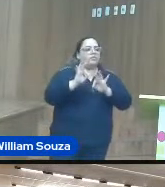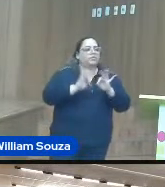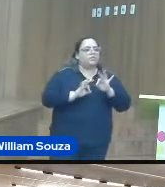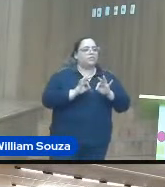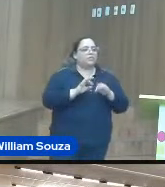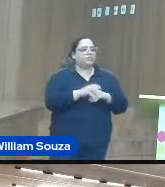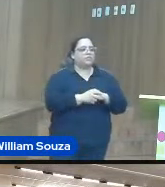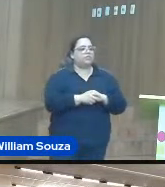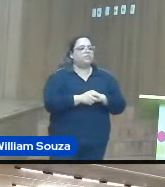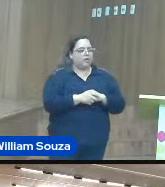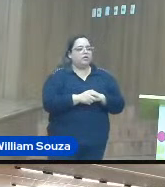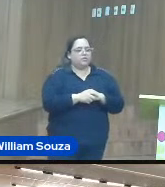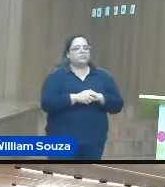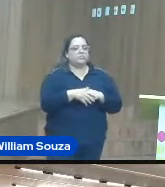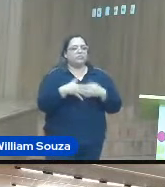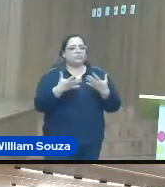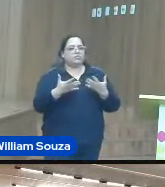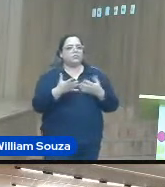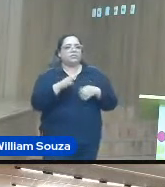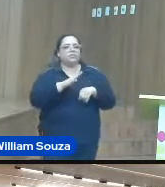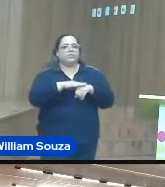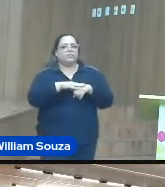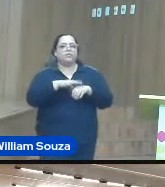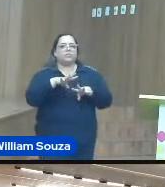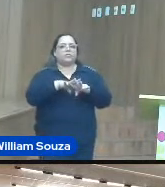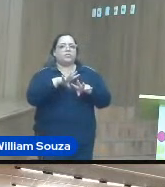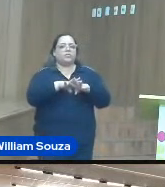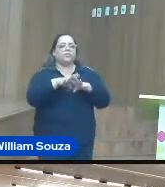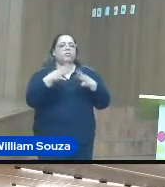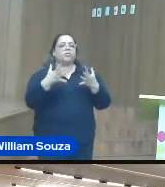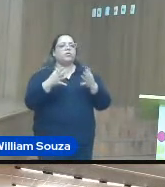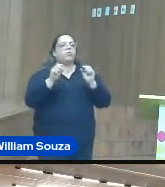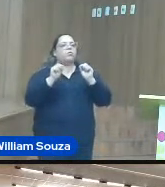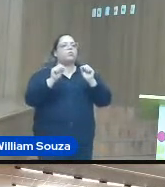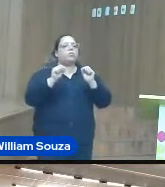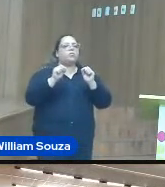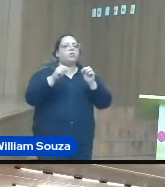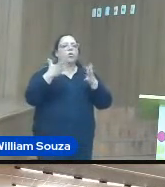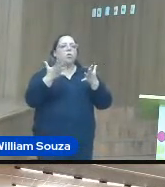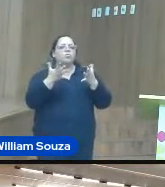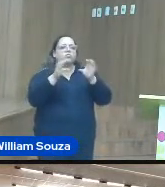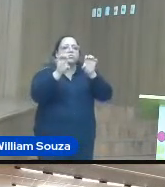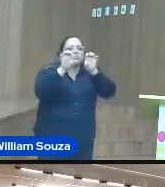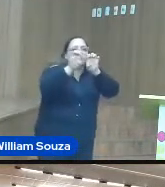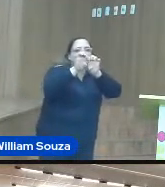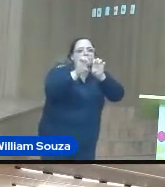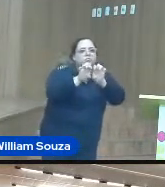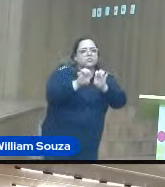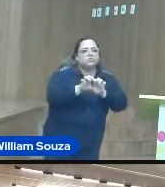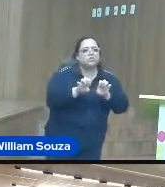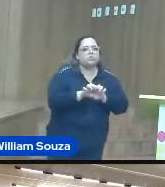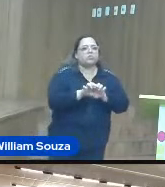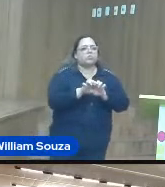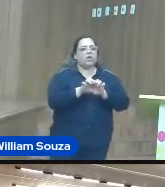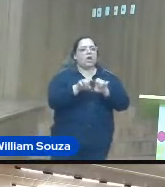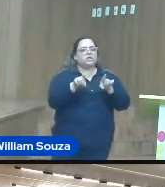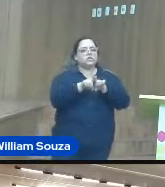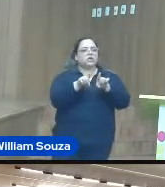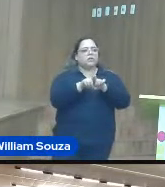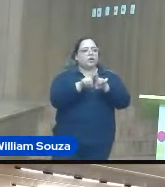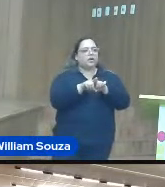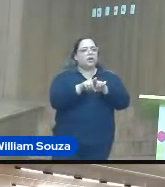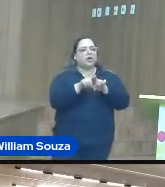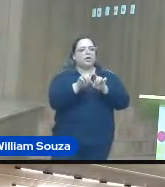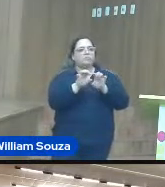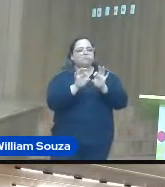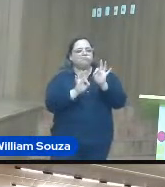de formalismo dentro da matemática, como se fosse uma estrutura, como se a matemática fosse um jogo